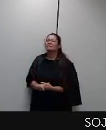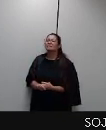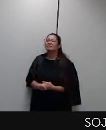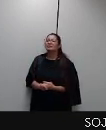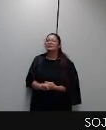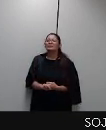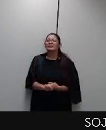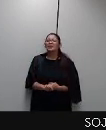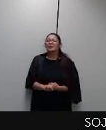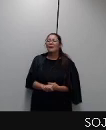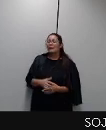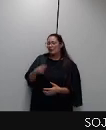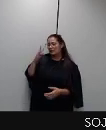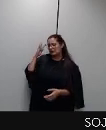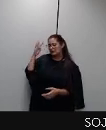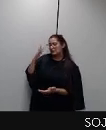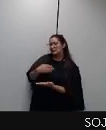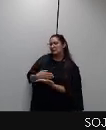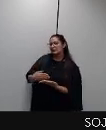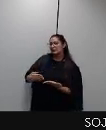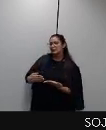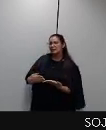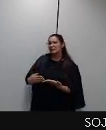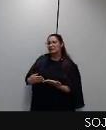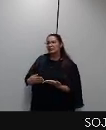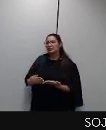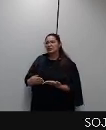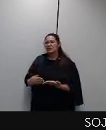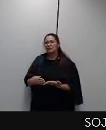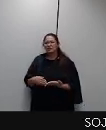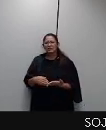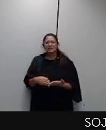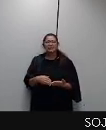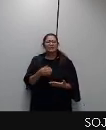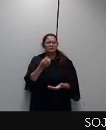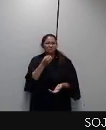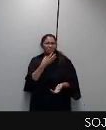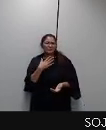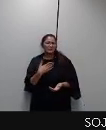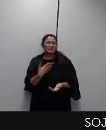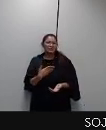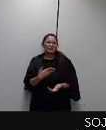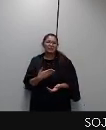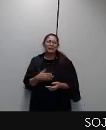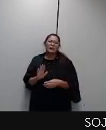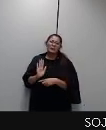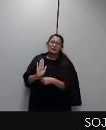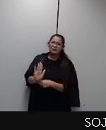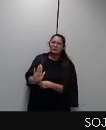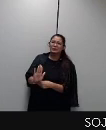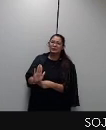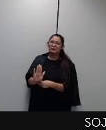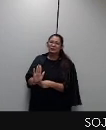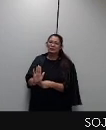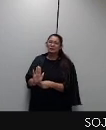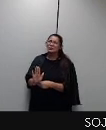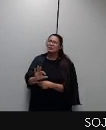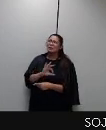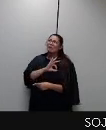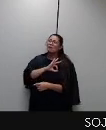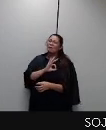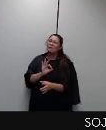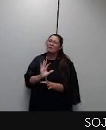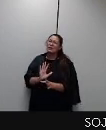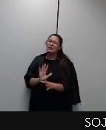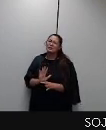conseguiam essas benesses agora o ajuda aos oficiais as suas populações